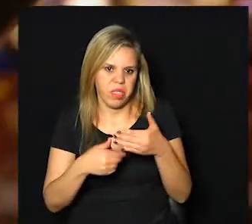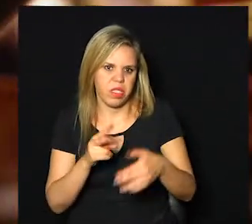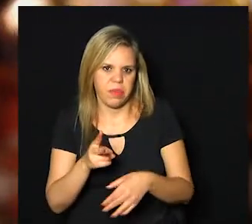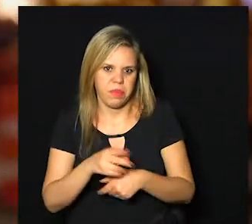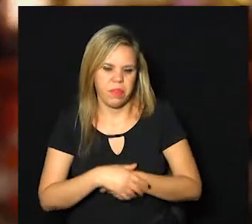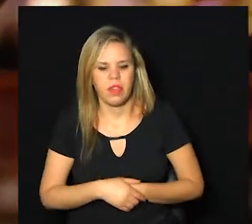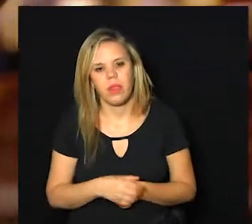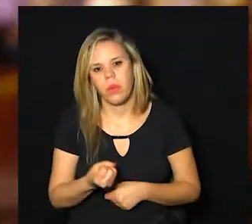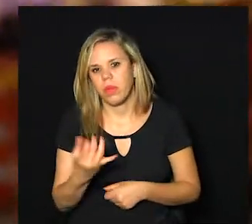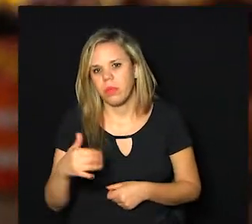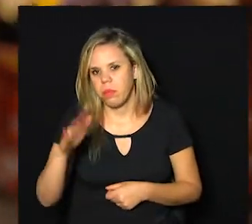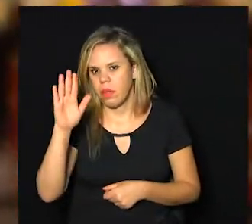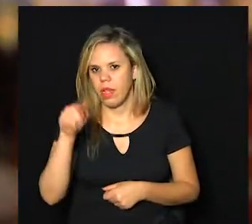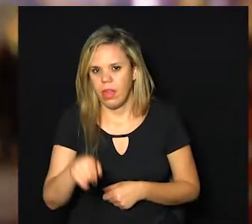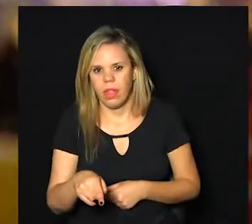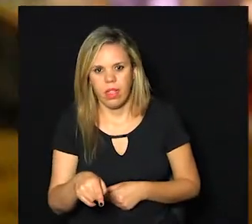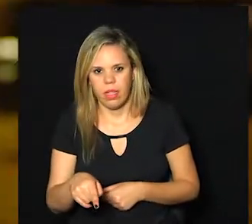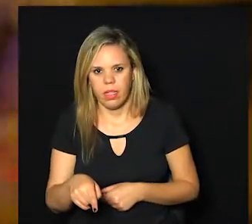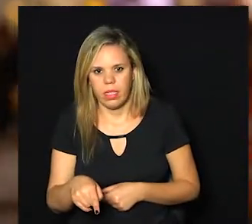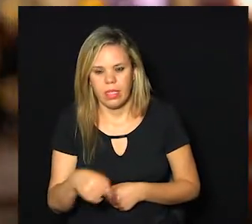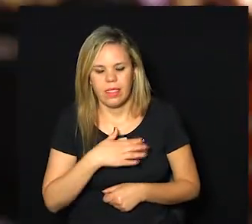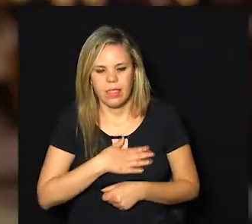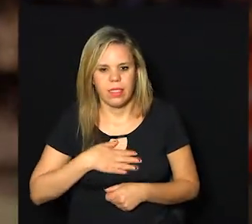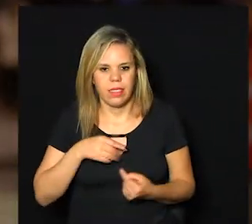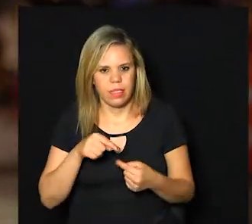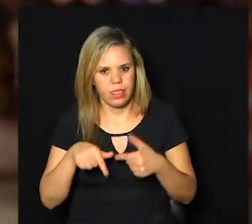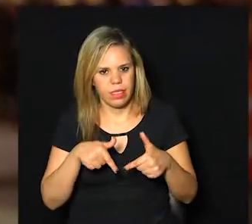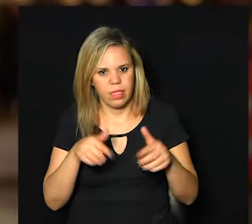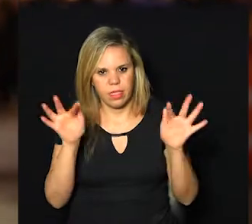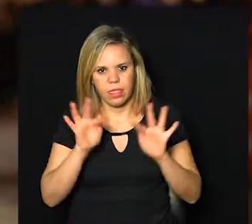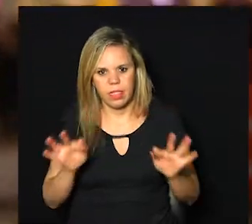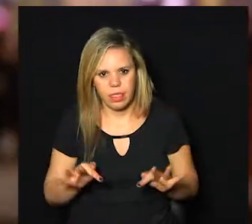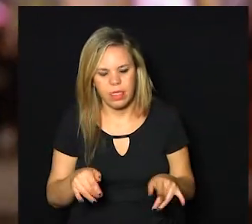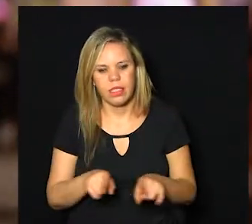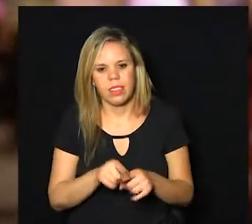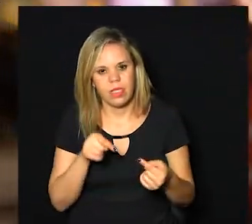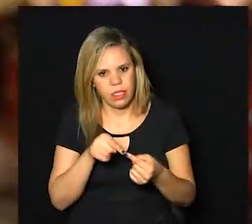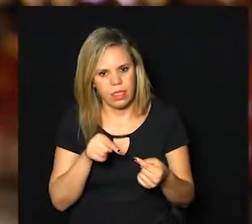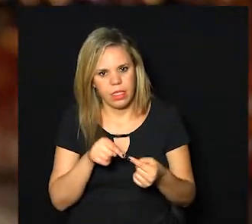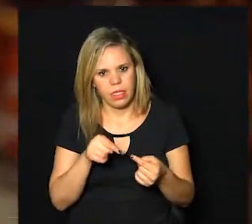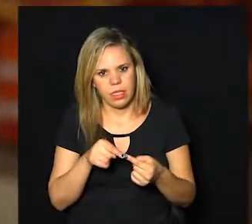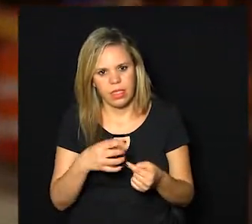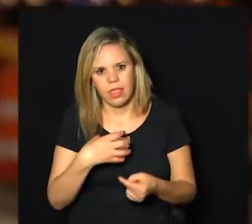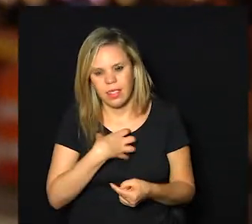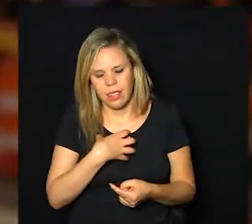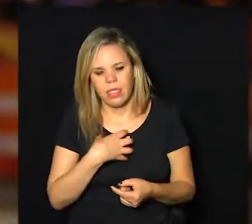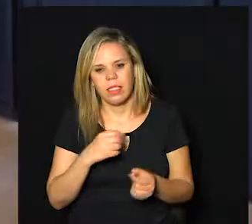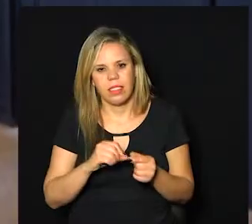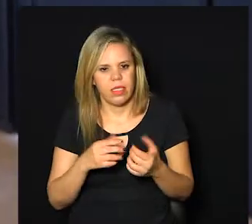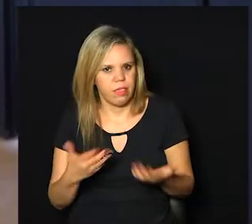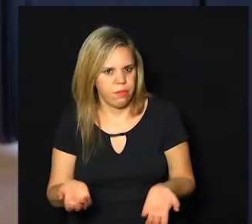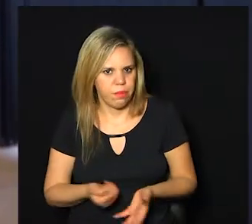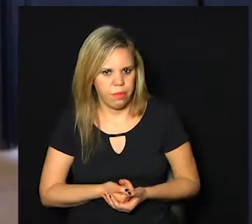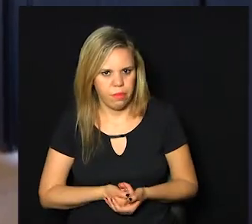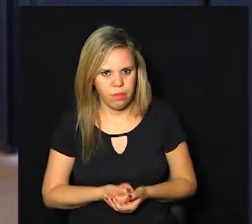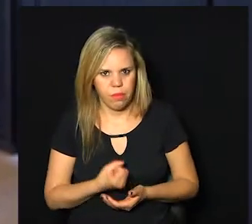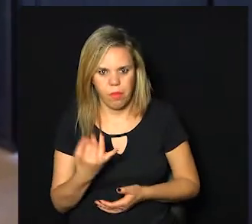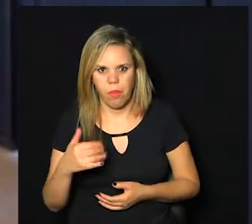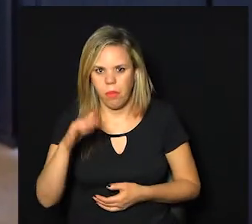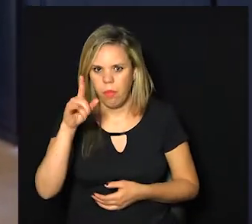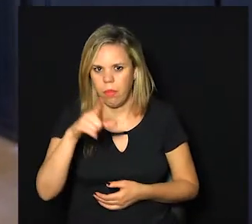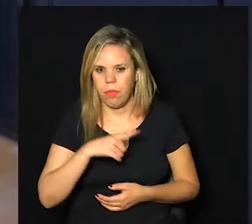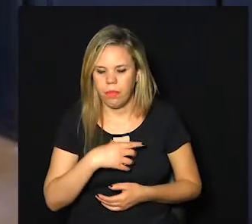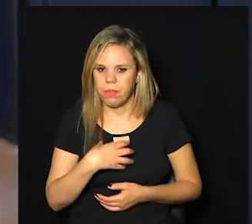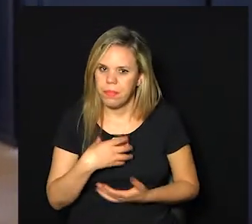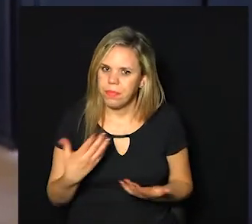daquilo. Porque quanto mais você se satisfaz, que a felicidade também está ligada com o sentimento de satisfação. Então, quanto mais você